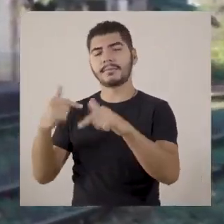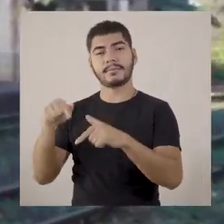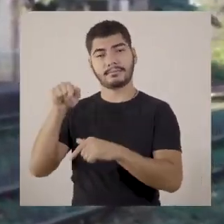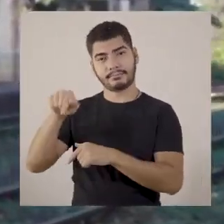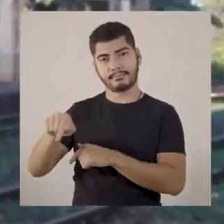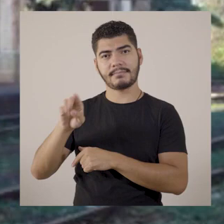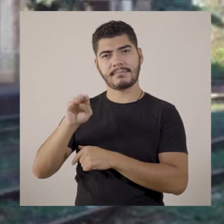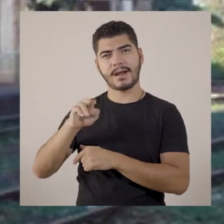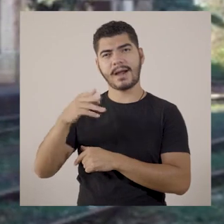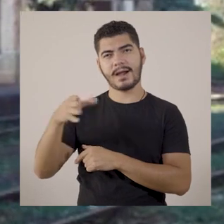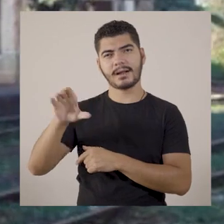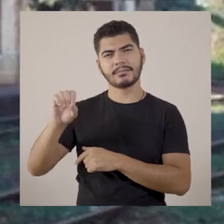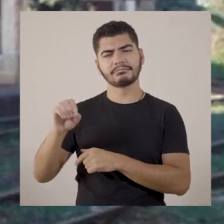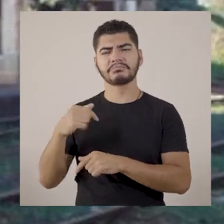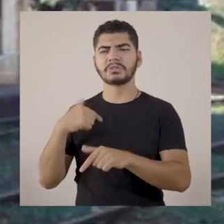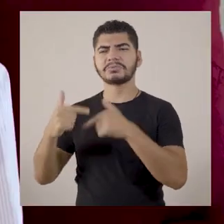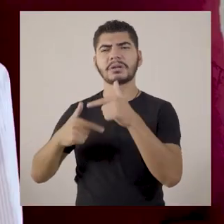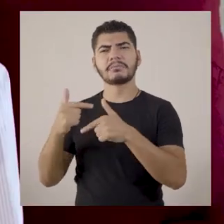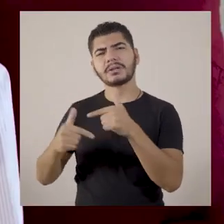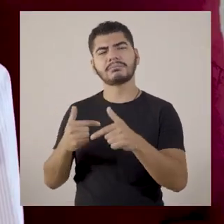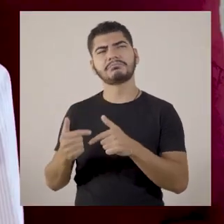trabalhar. Trabalhei ali um período de